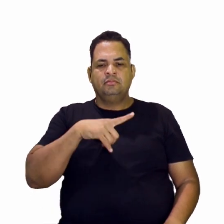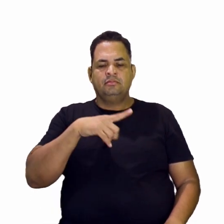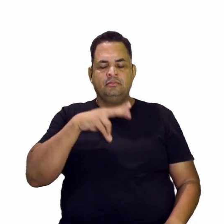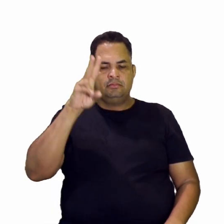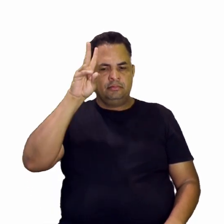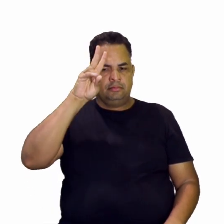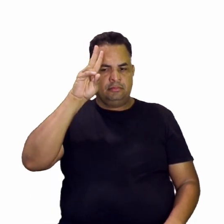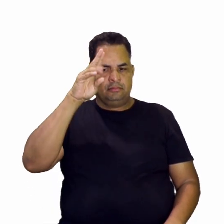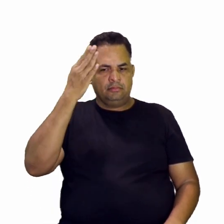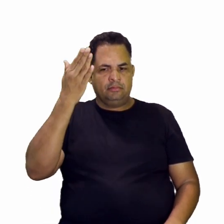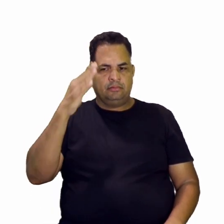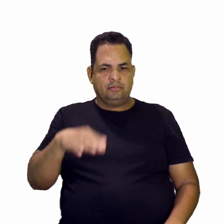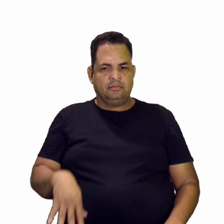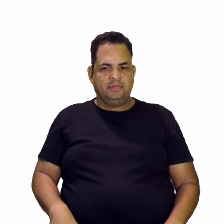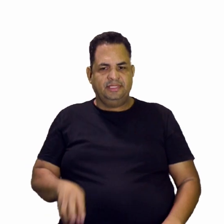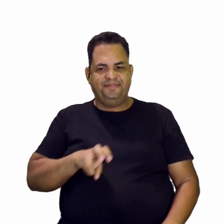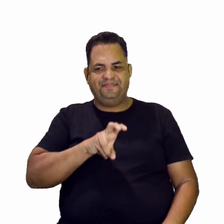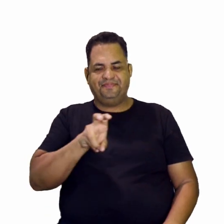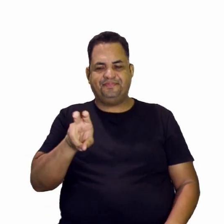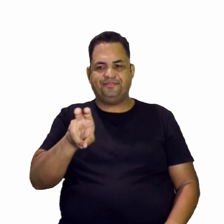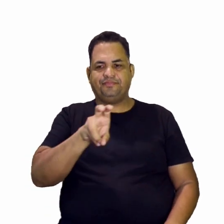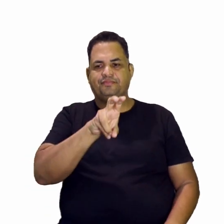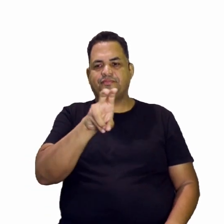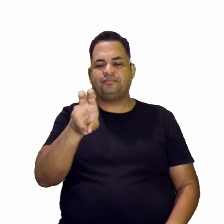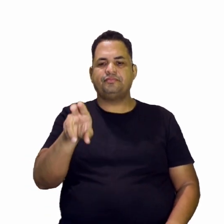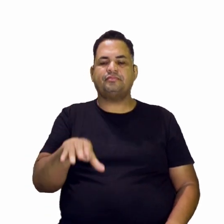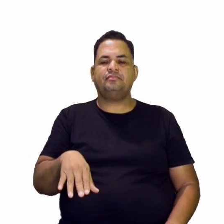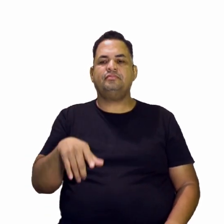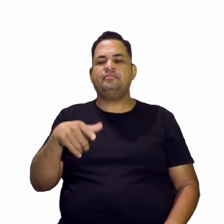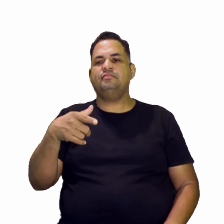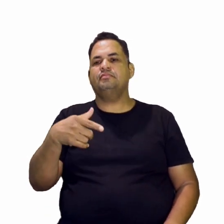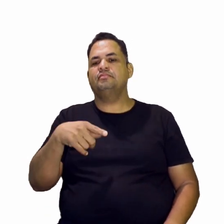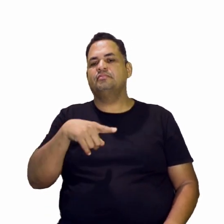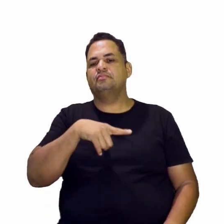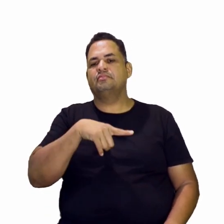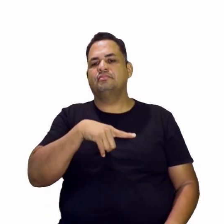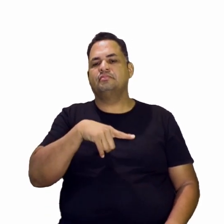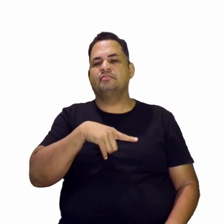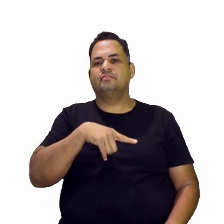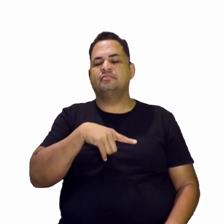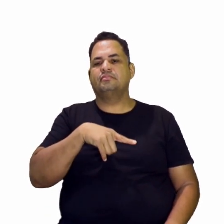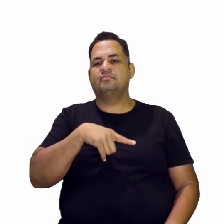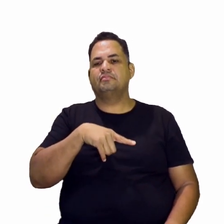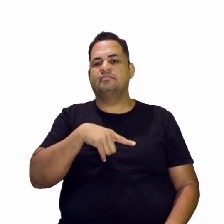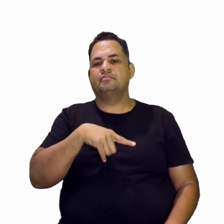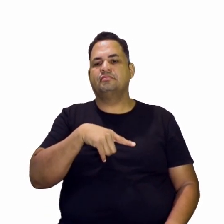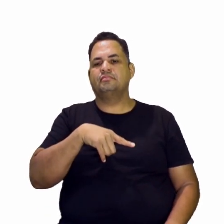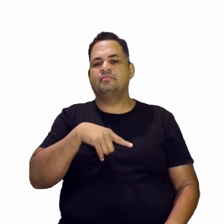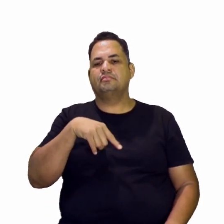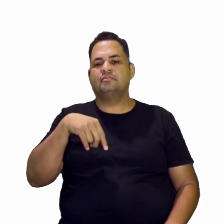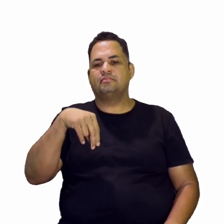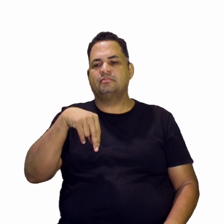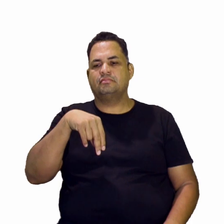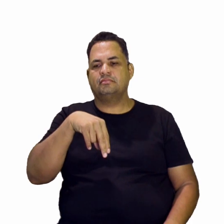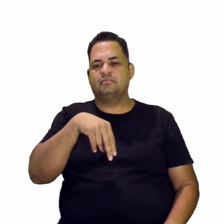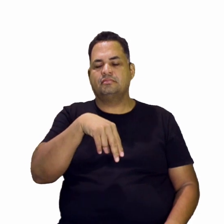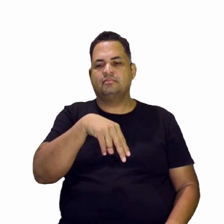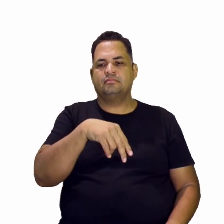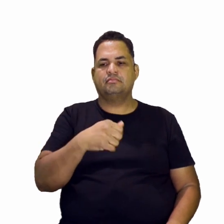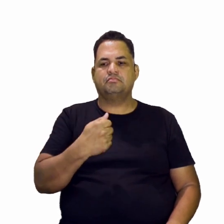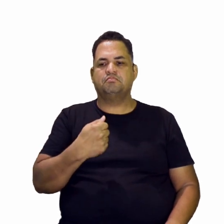históricos de que as serpentes outrora tinham membros, né? E esses membros podem